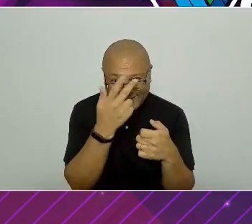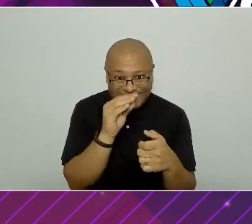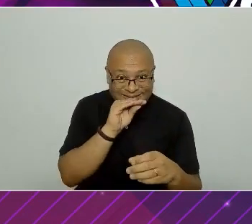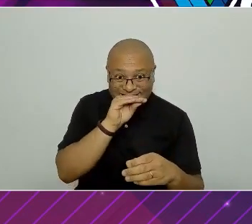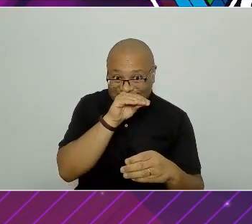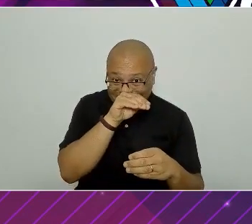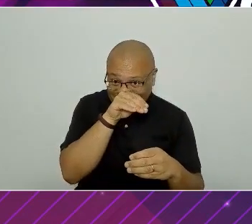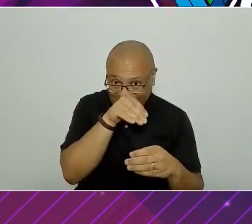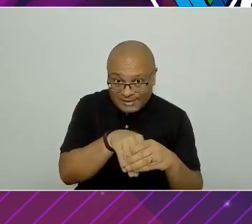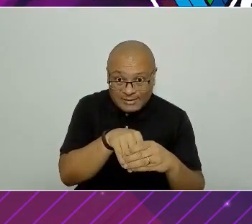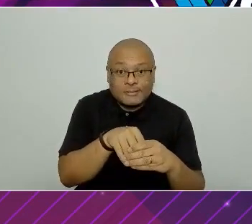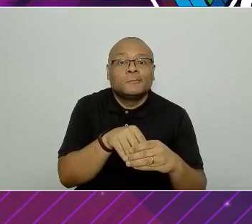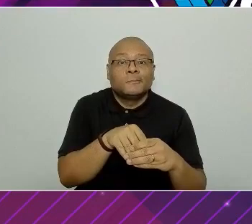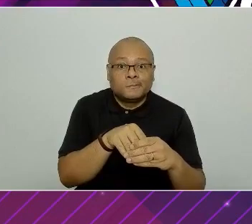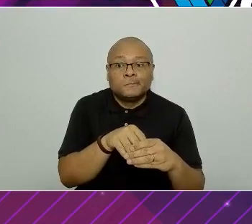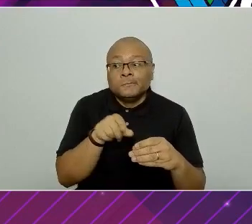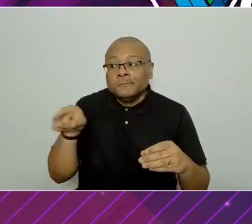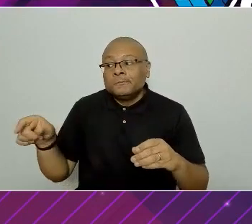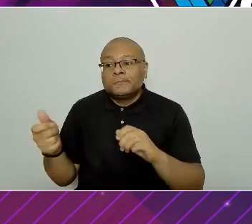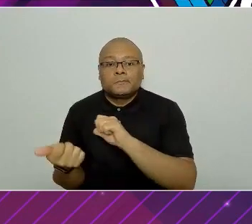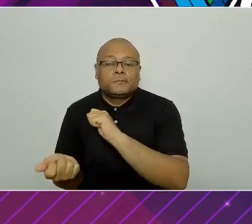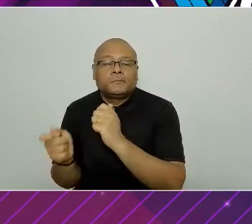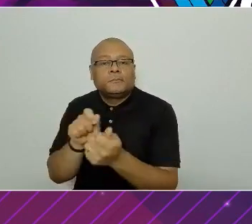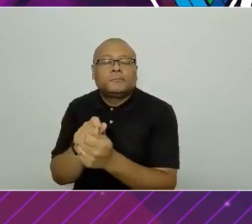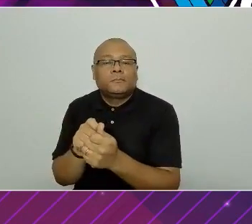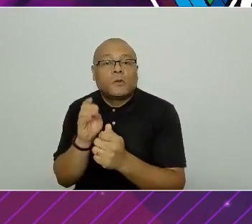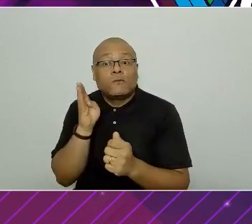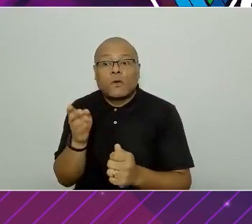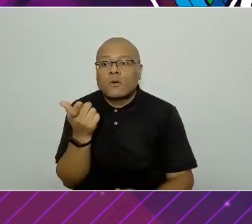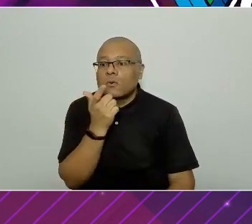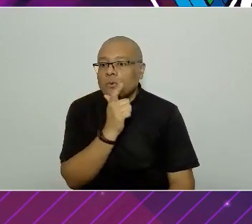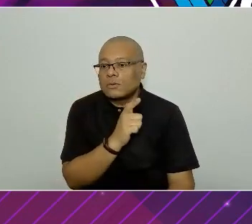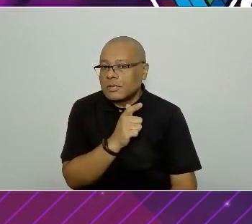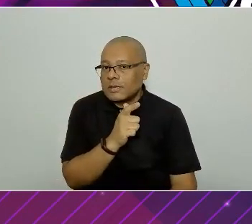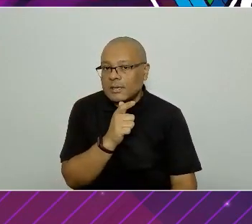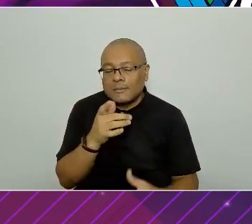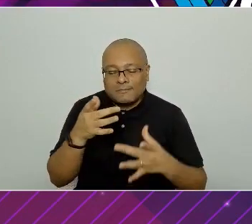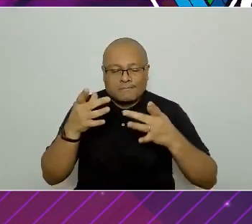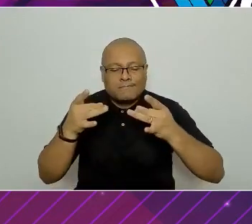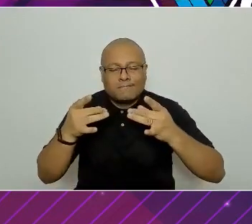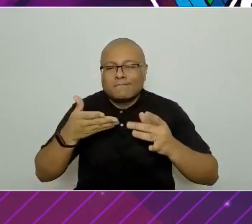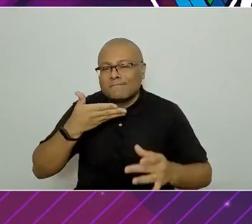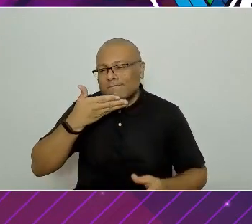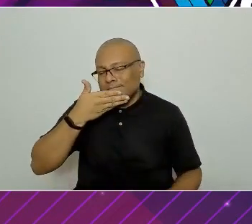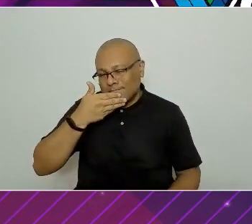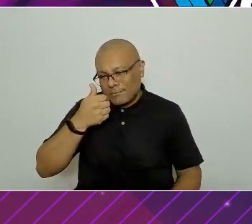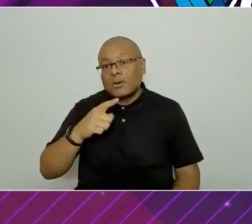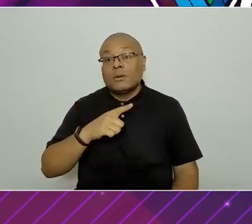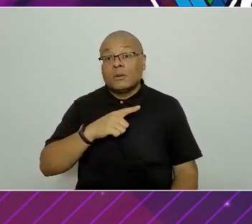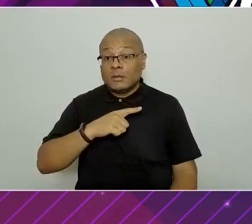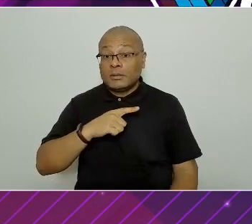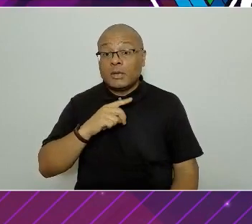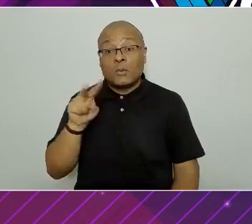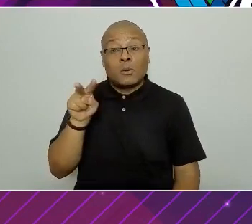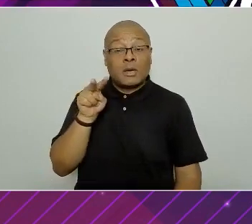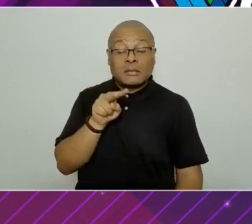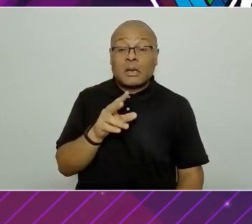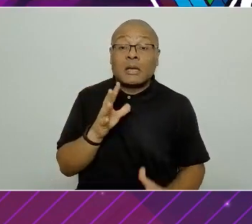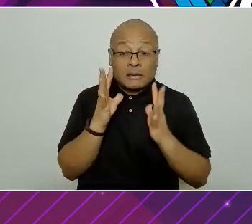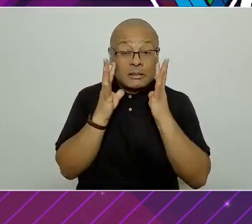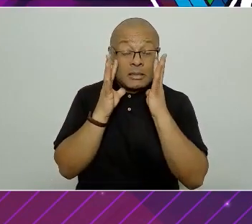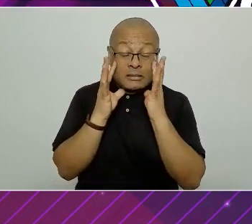utilizando a ferramenta, e ela foca naquilo para conseguir refinar a pesquisa. Então, ela consegue até ter um olhar, né, de atenção